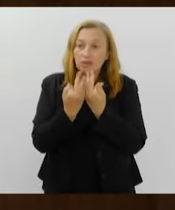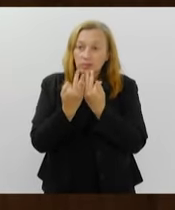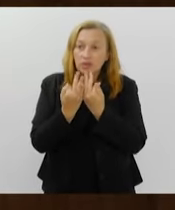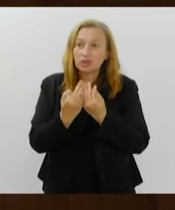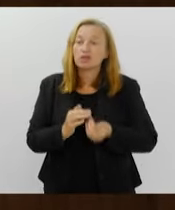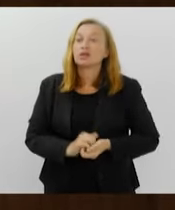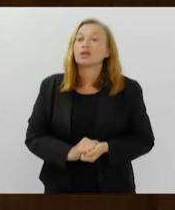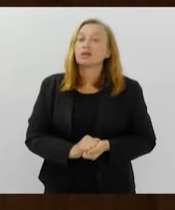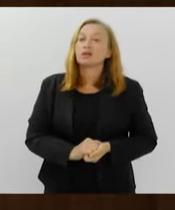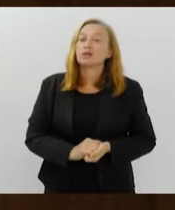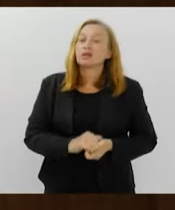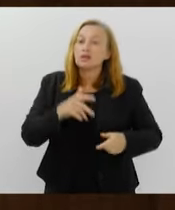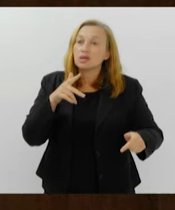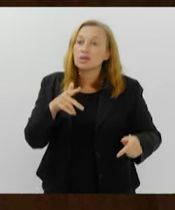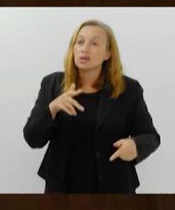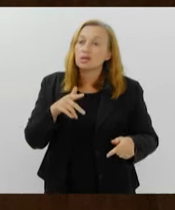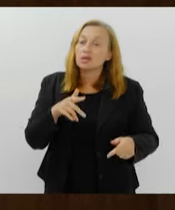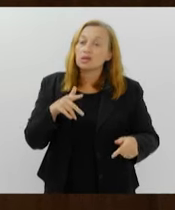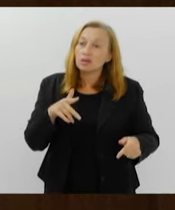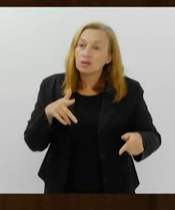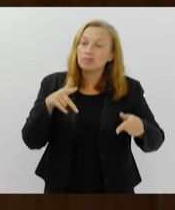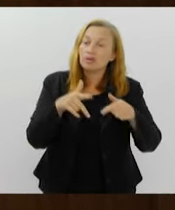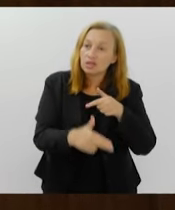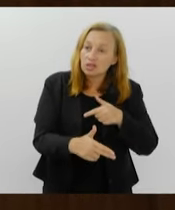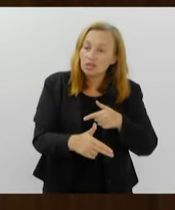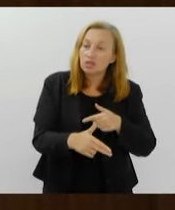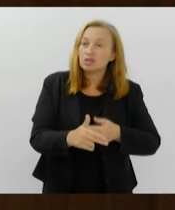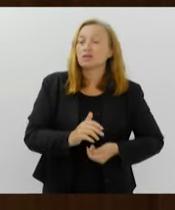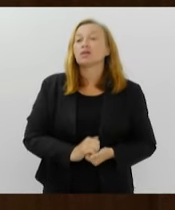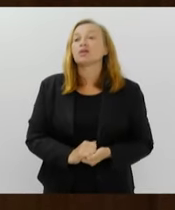e tentar impedir de alguma for